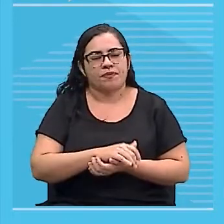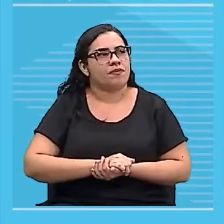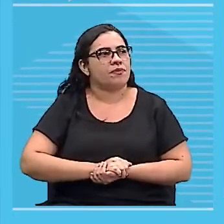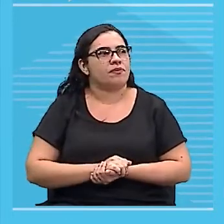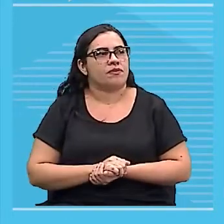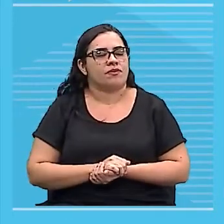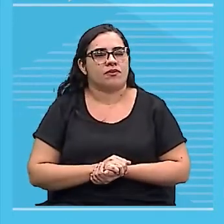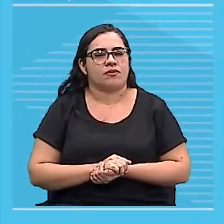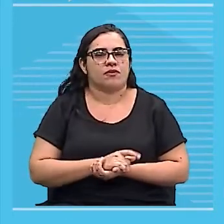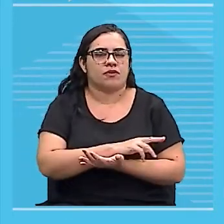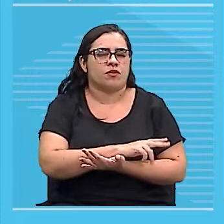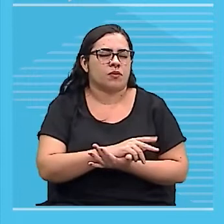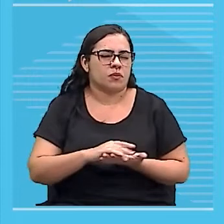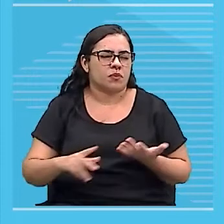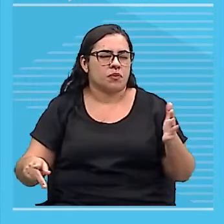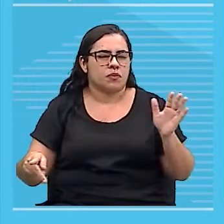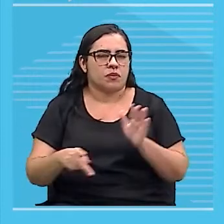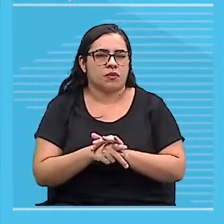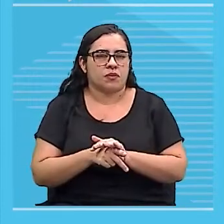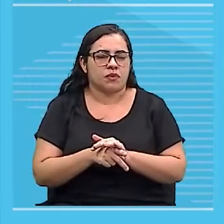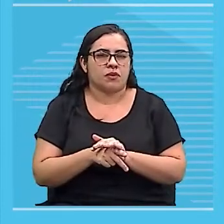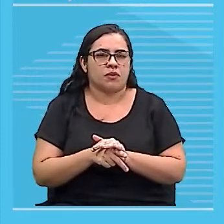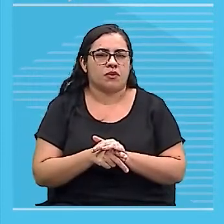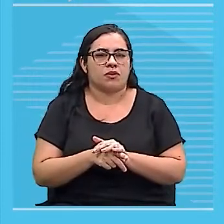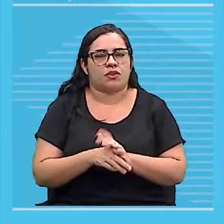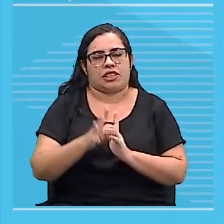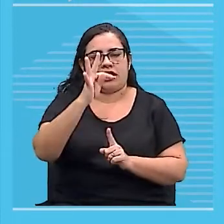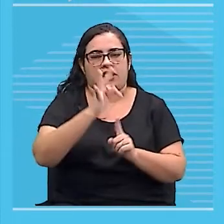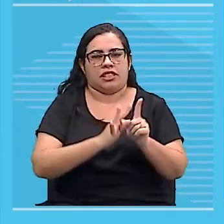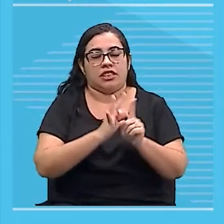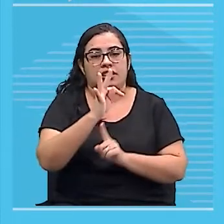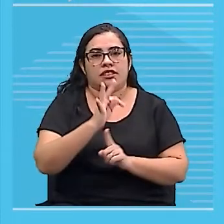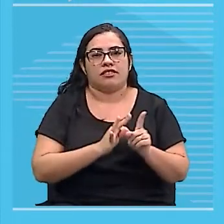relacionado aos elementos isolantes térmicos.